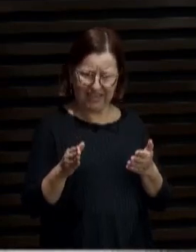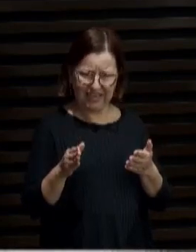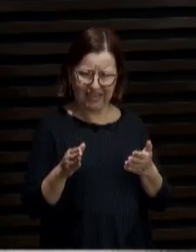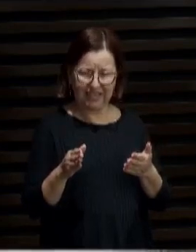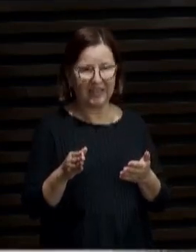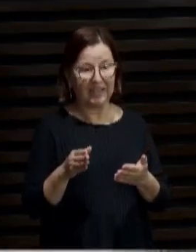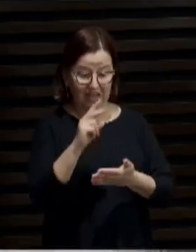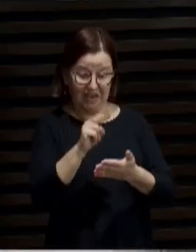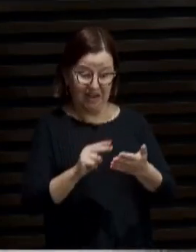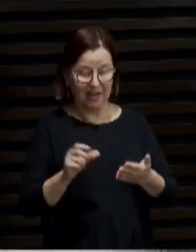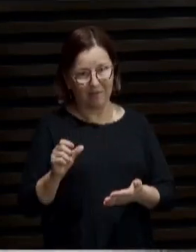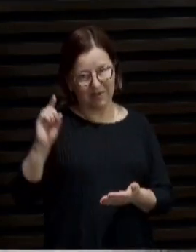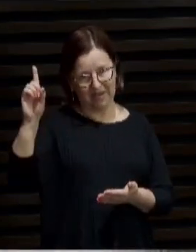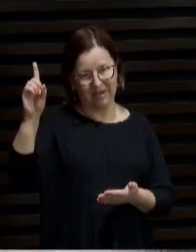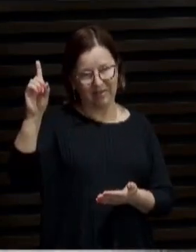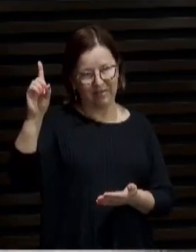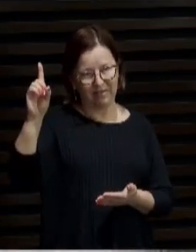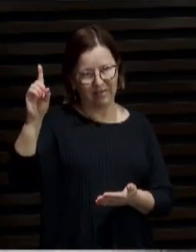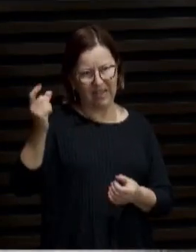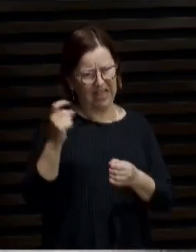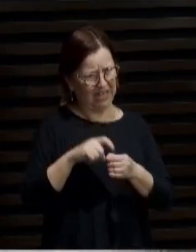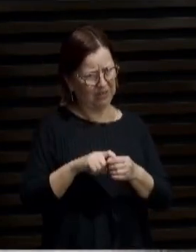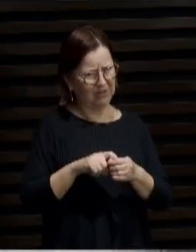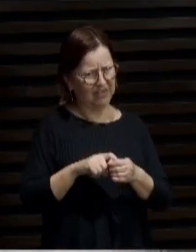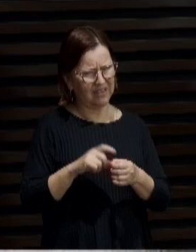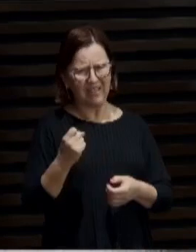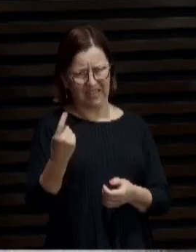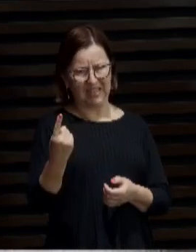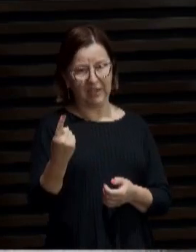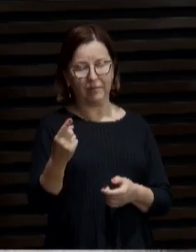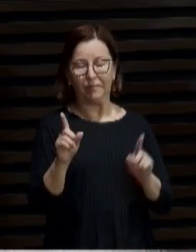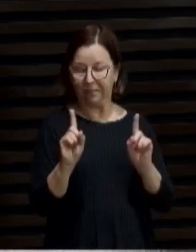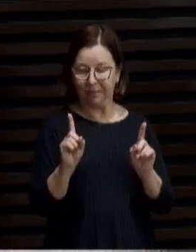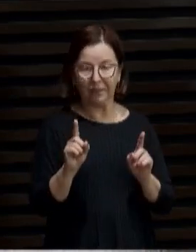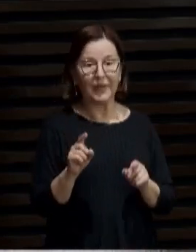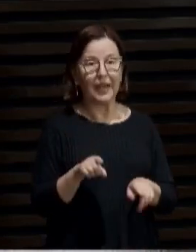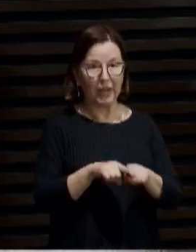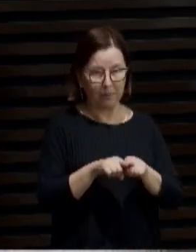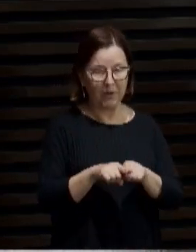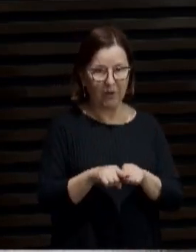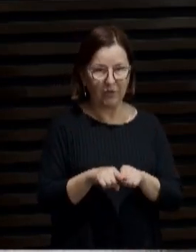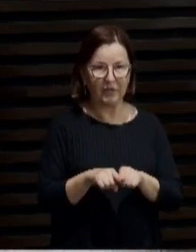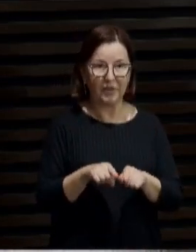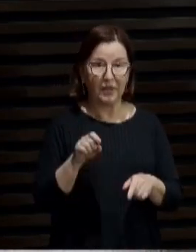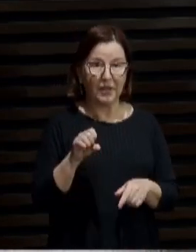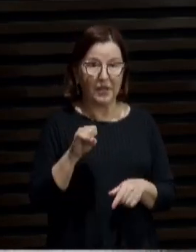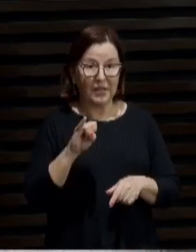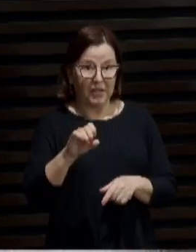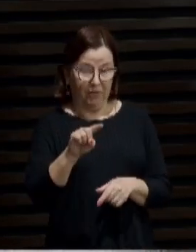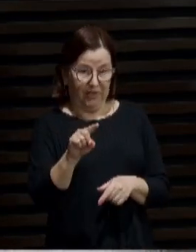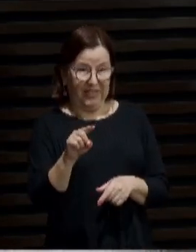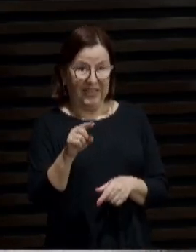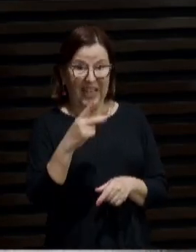falou assim, mas retornar não sou estranho, mas eu pensei assim, meu irmão, você acha estranho essa ideia de